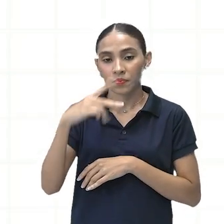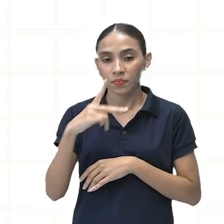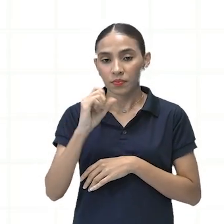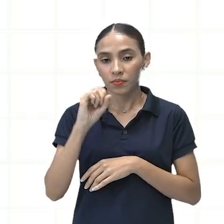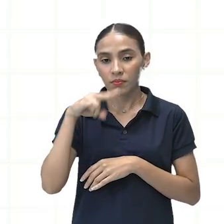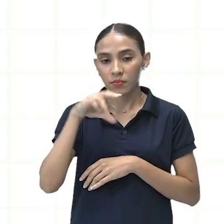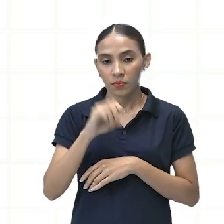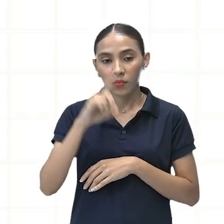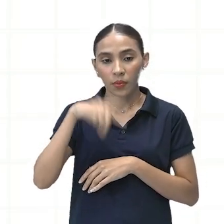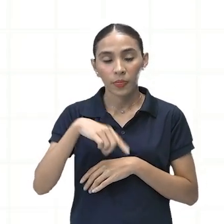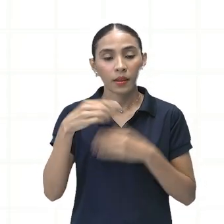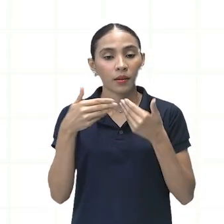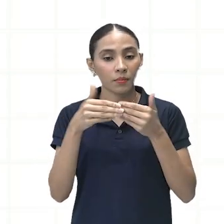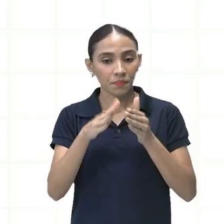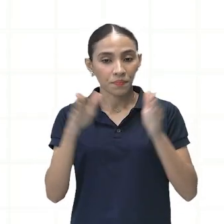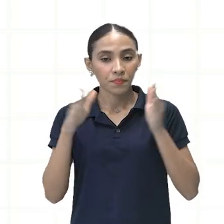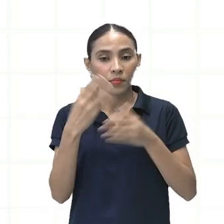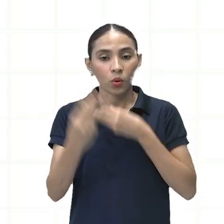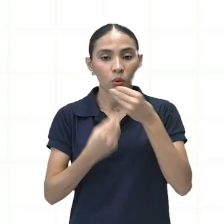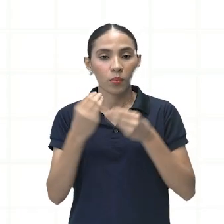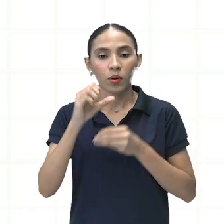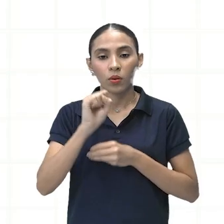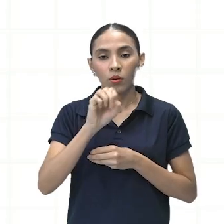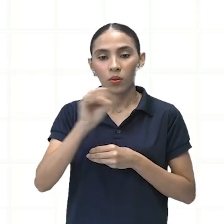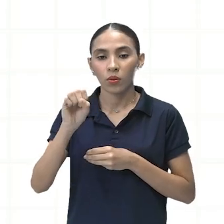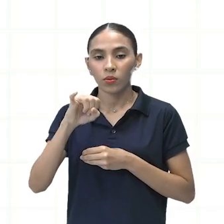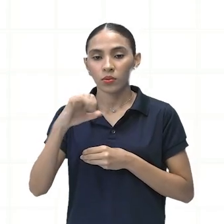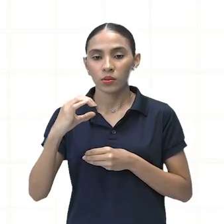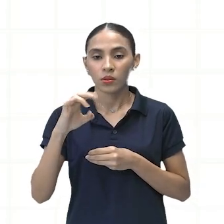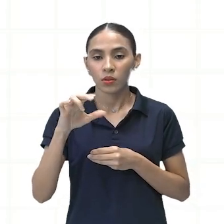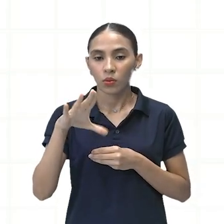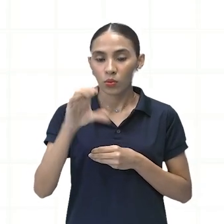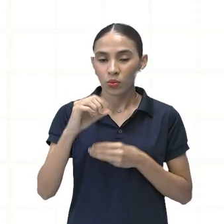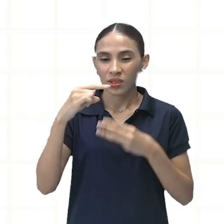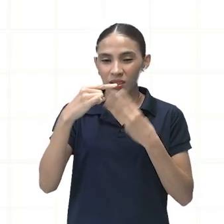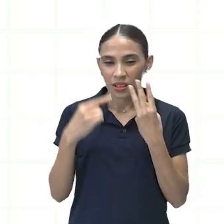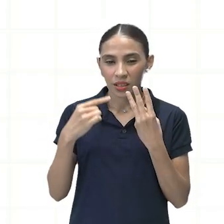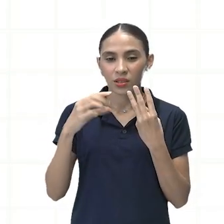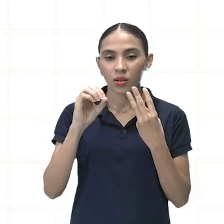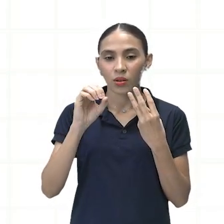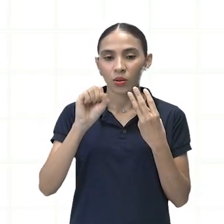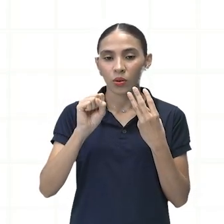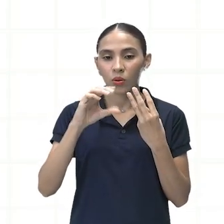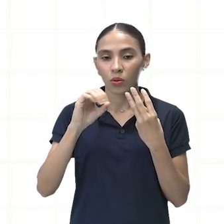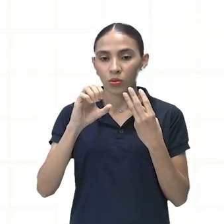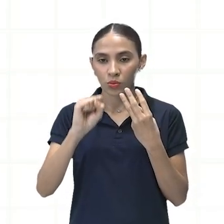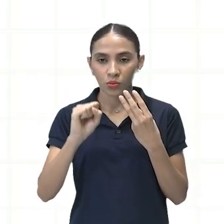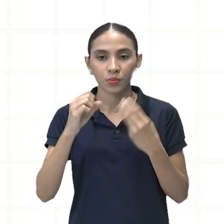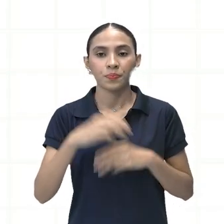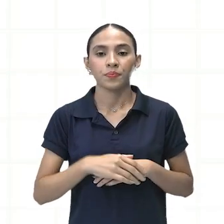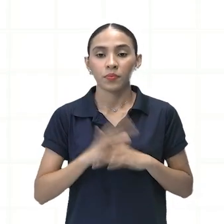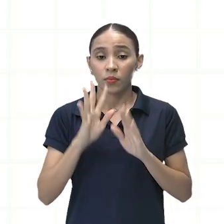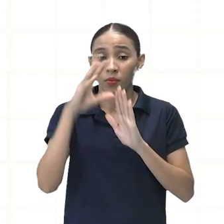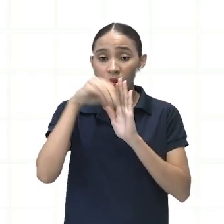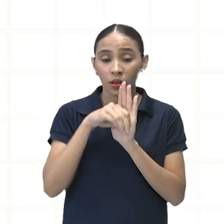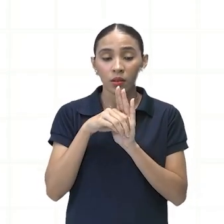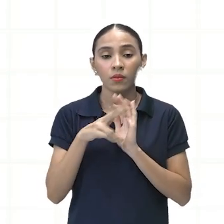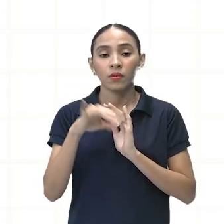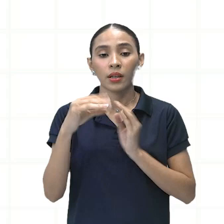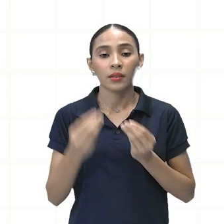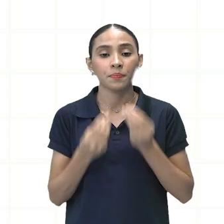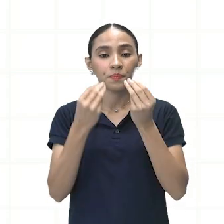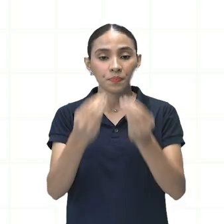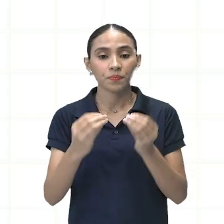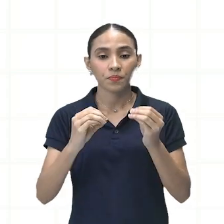então, são amplificadas através dos ossículos, que são aqueles 3 ossos presentes, então, no ouvido médio, que vão transmitir